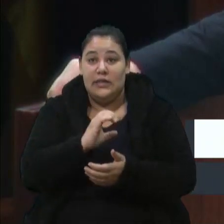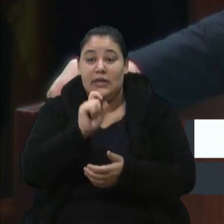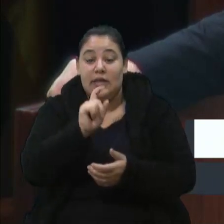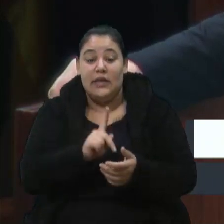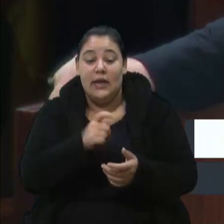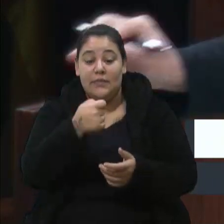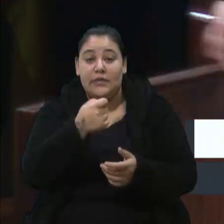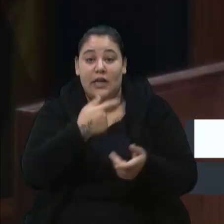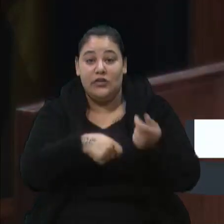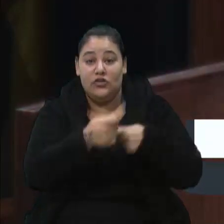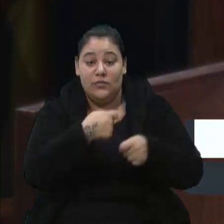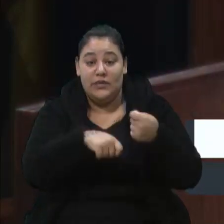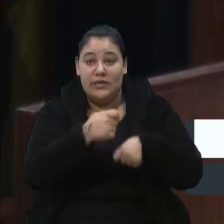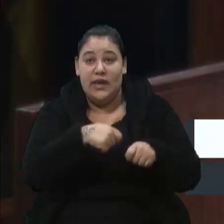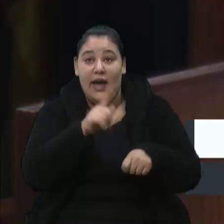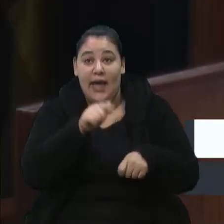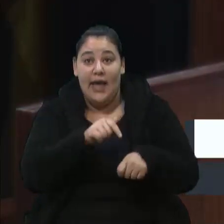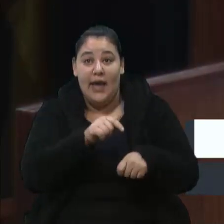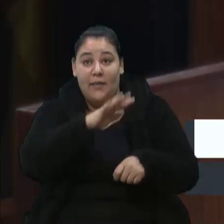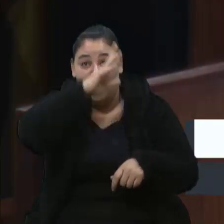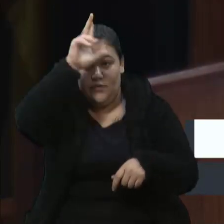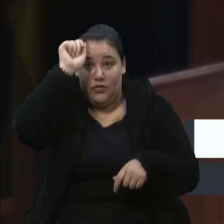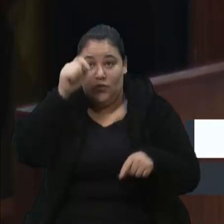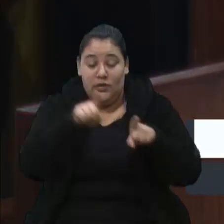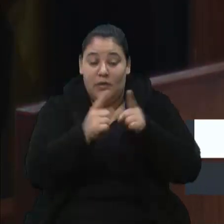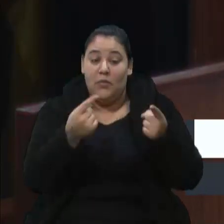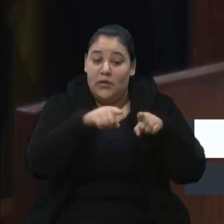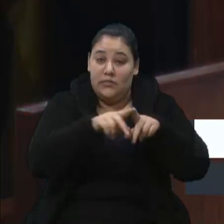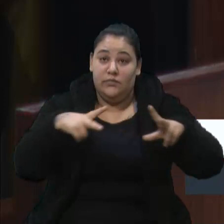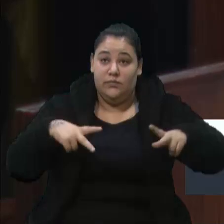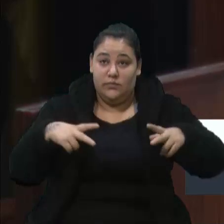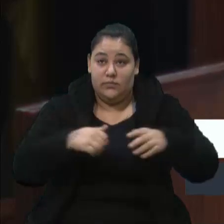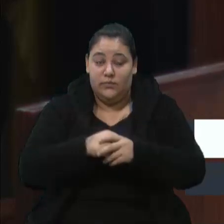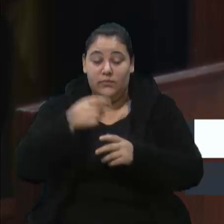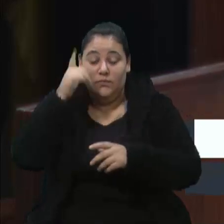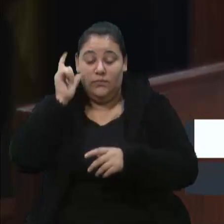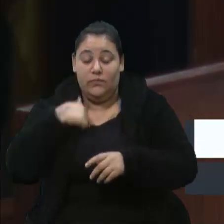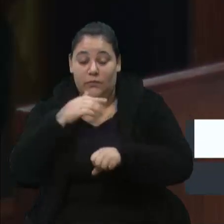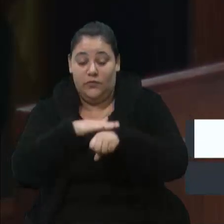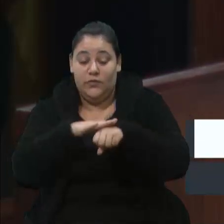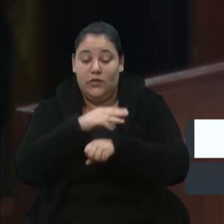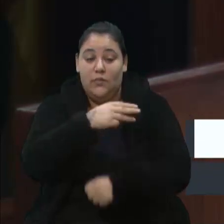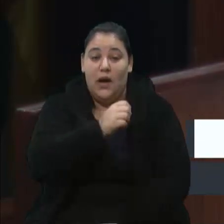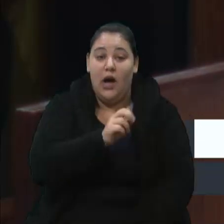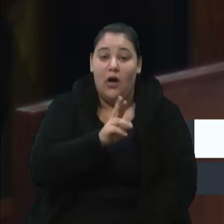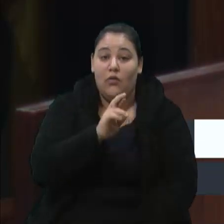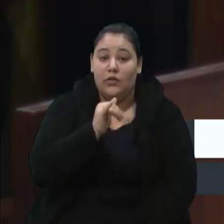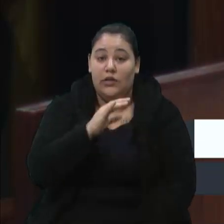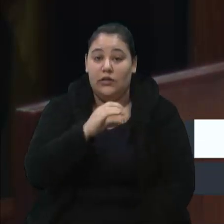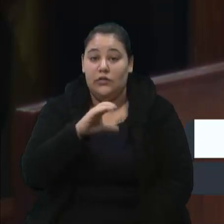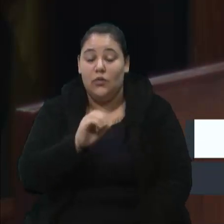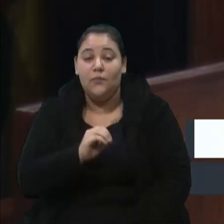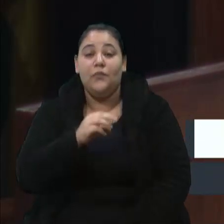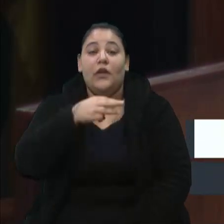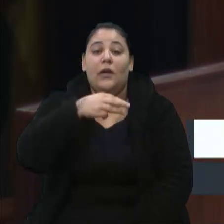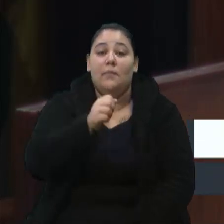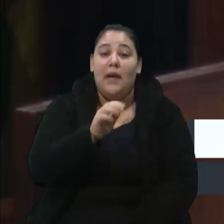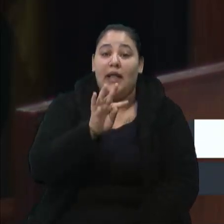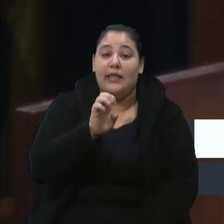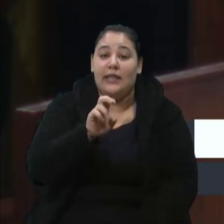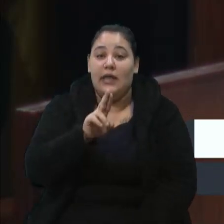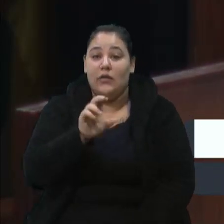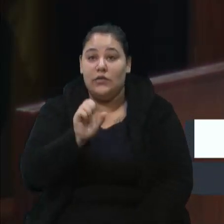é a prefeitura e o parceiro privado. E só para dizer, ontem eu conversei com o Maurício, com o Matheus, que é o secretário de